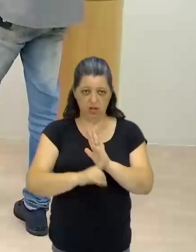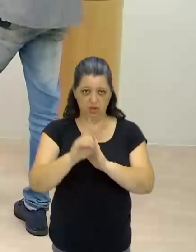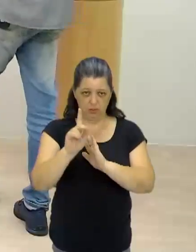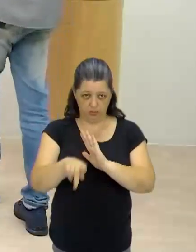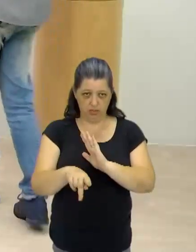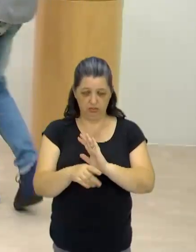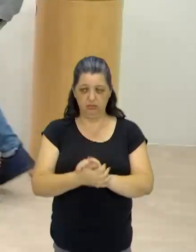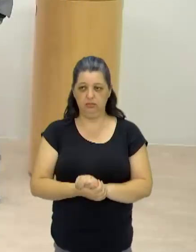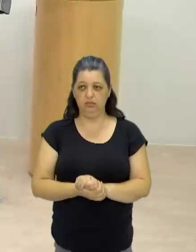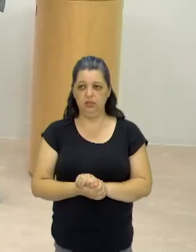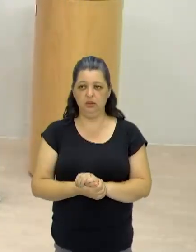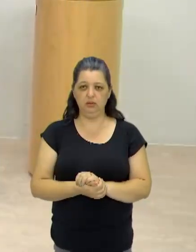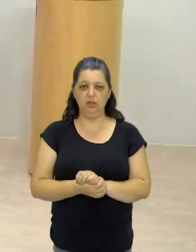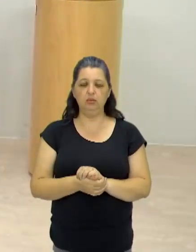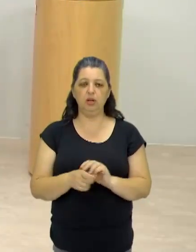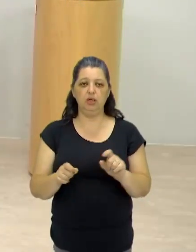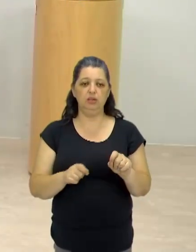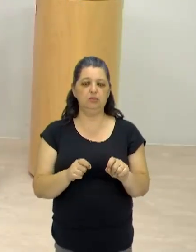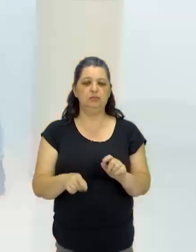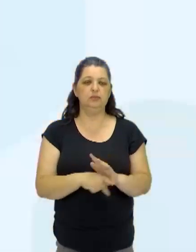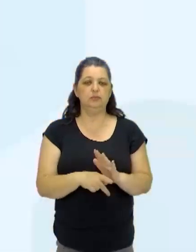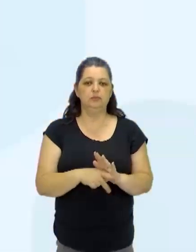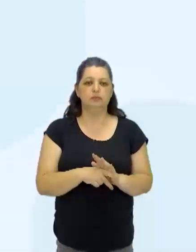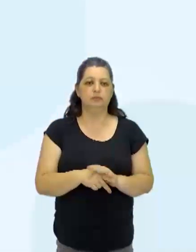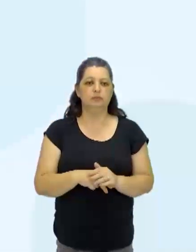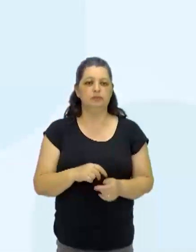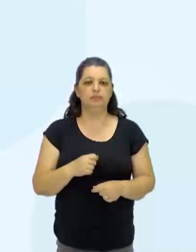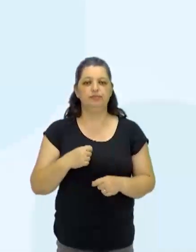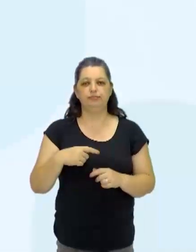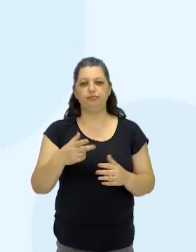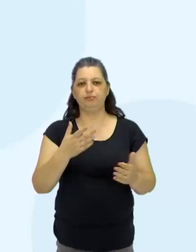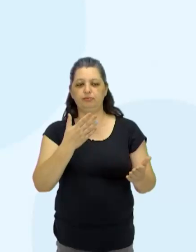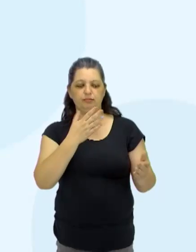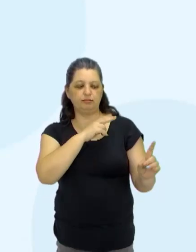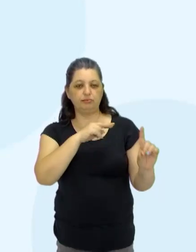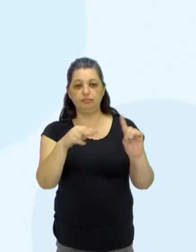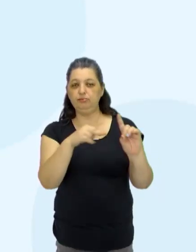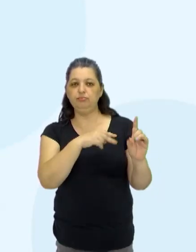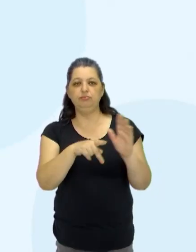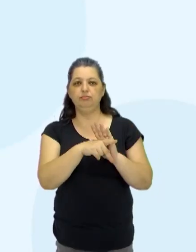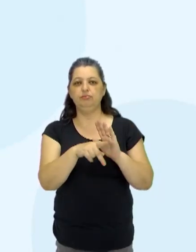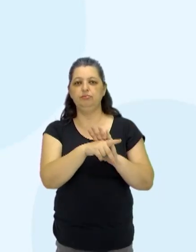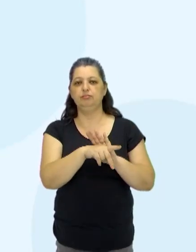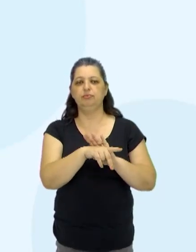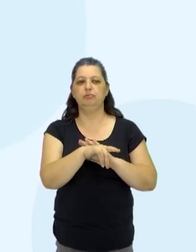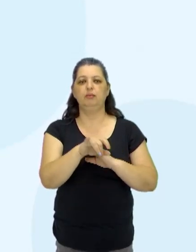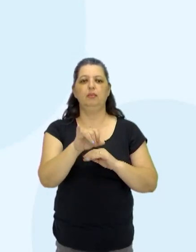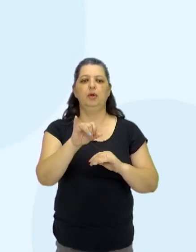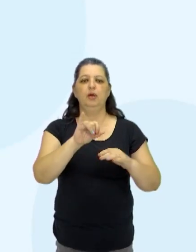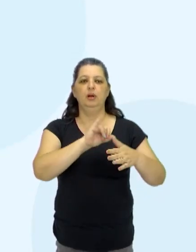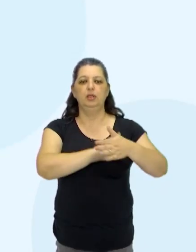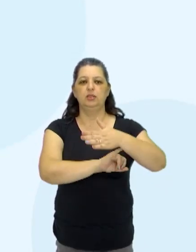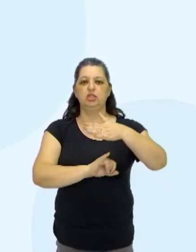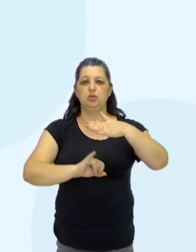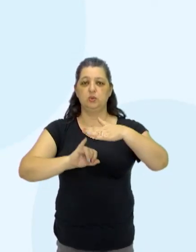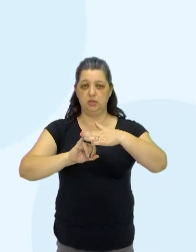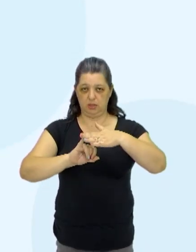questão. O processo abolicionista do ponto de vista das instituições. Em